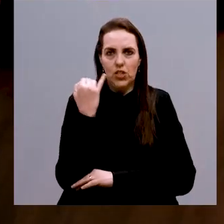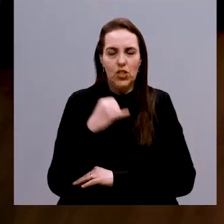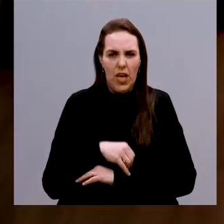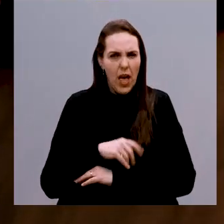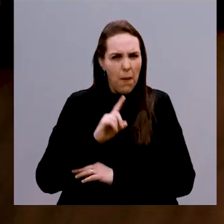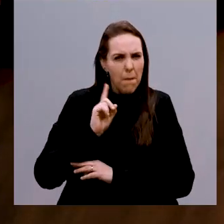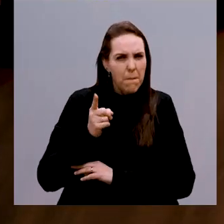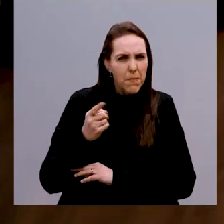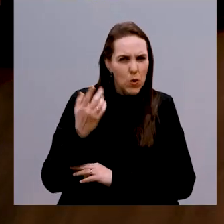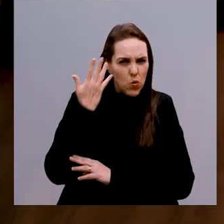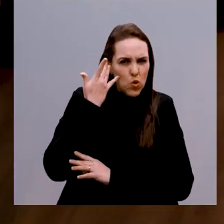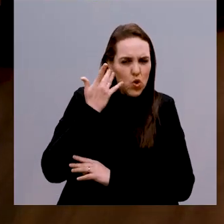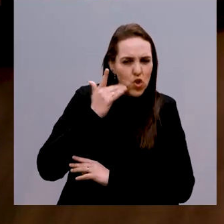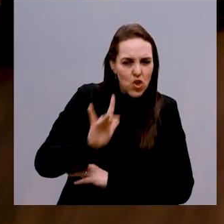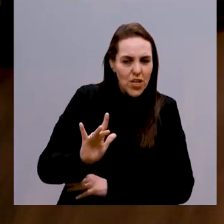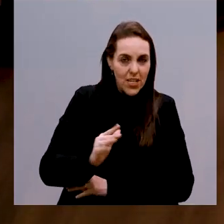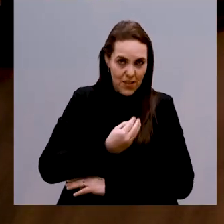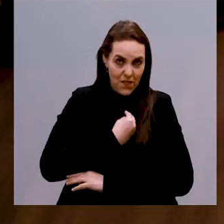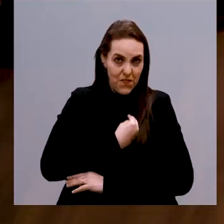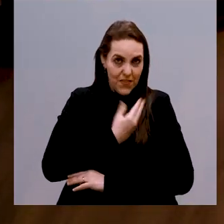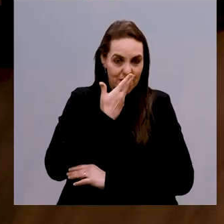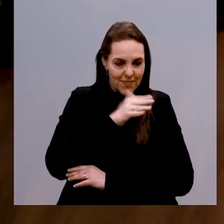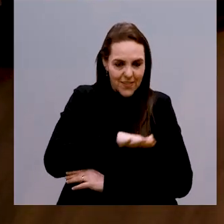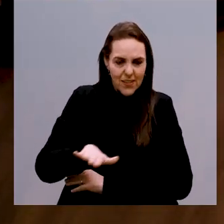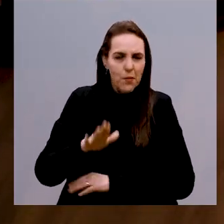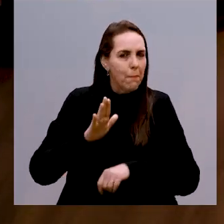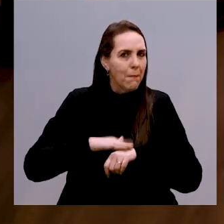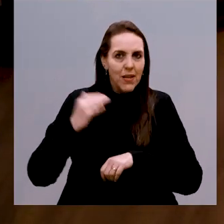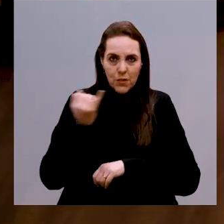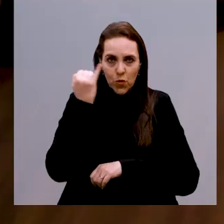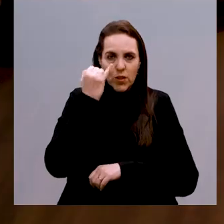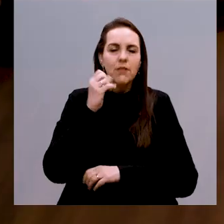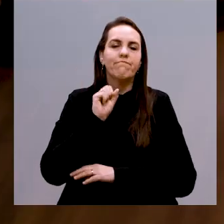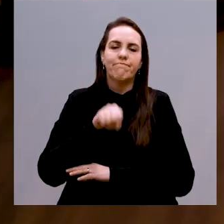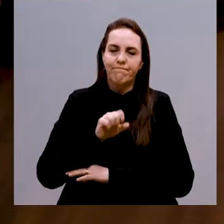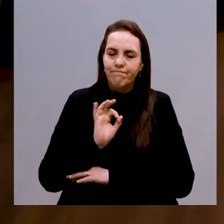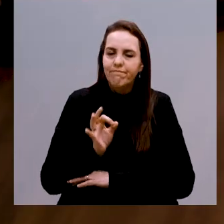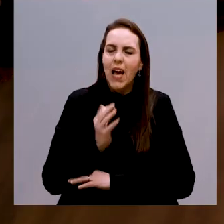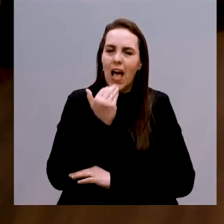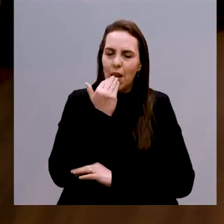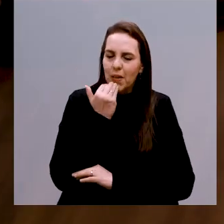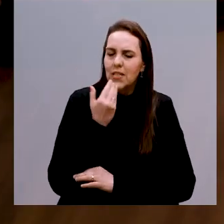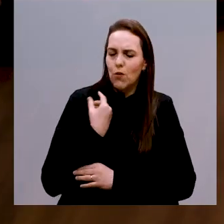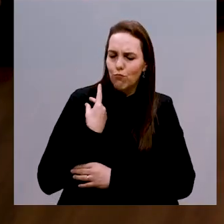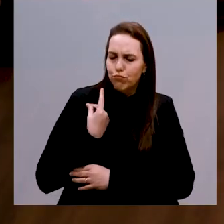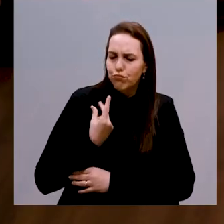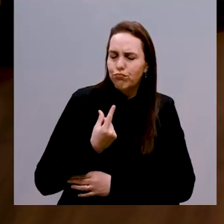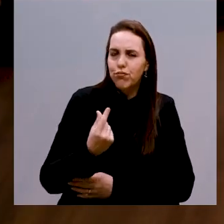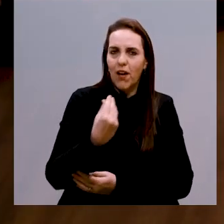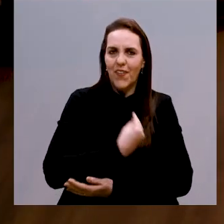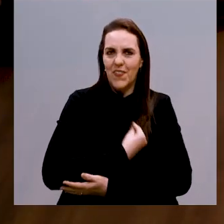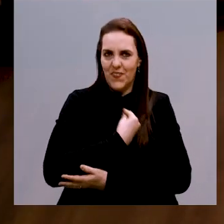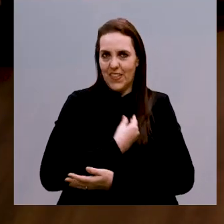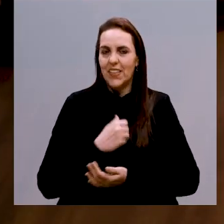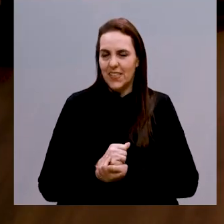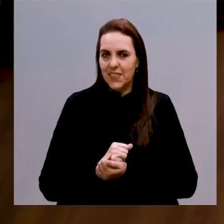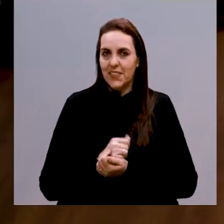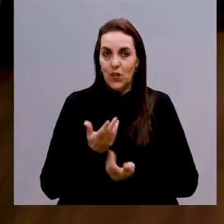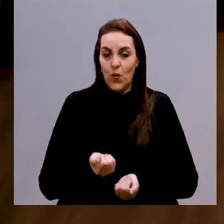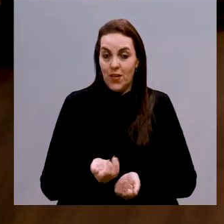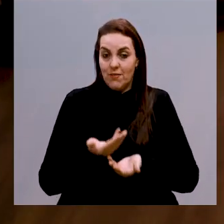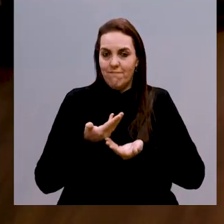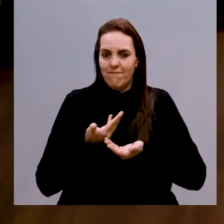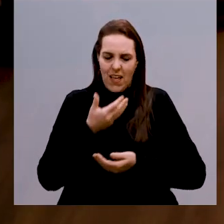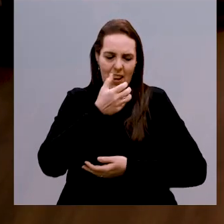que dizem que é aos 1000 dias, eu acho, os primeiros 1000 dias, que é muito importante a alimentação da criança, que faz diferença para a vida toda dela, né? Então a gente já